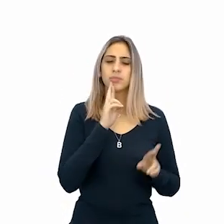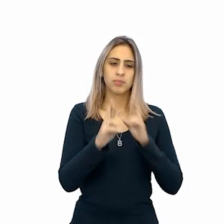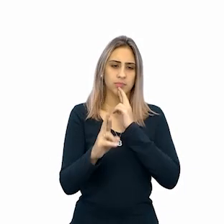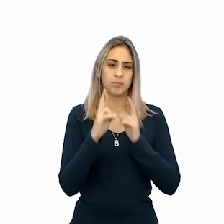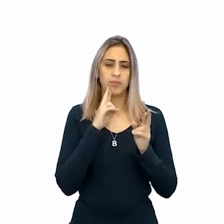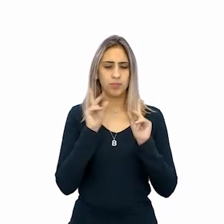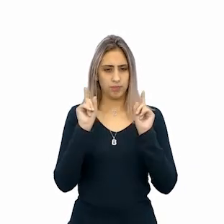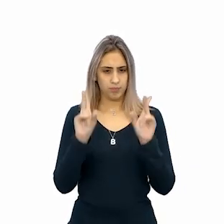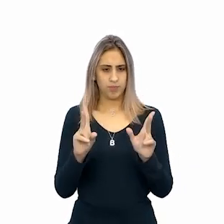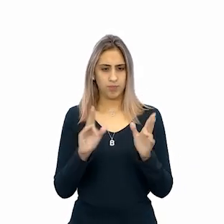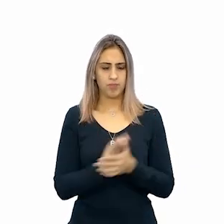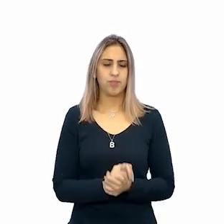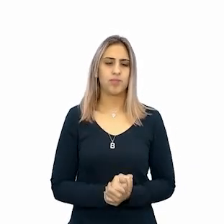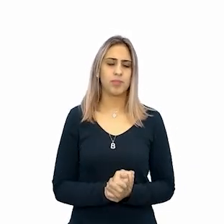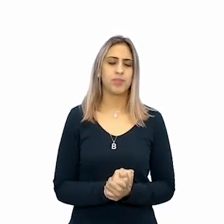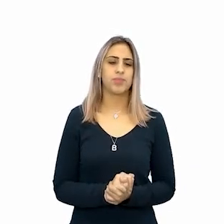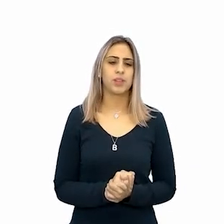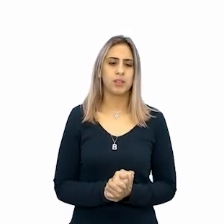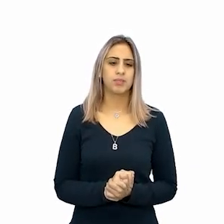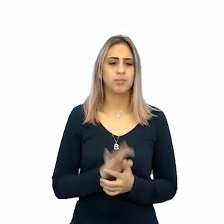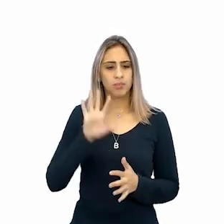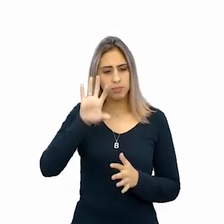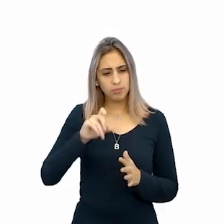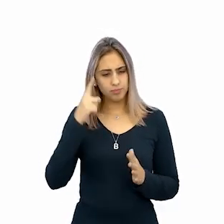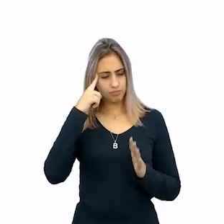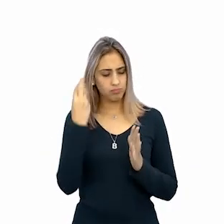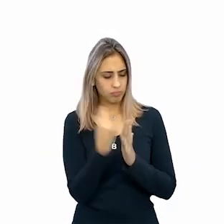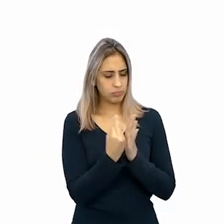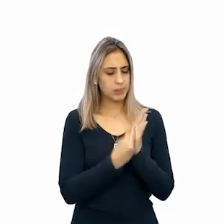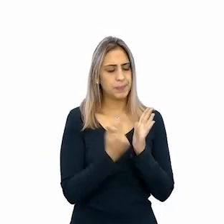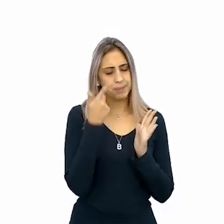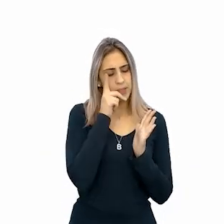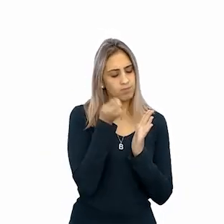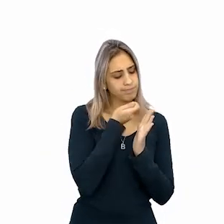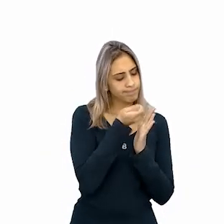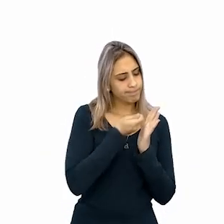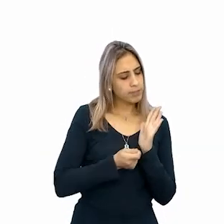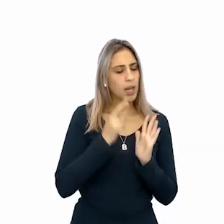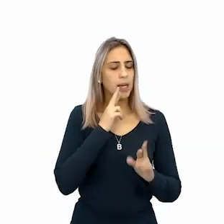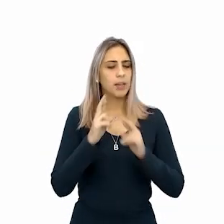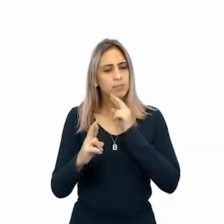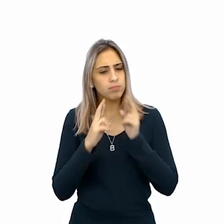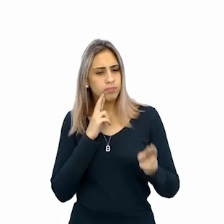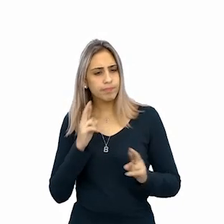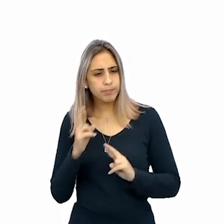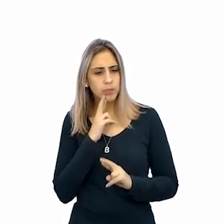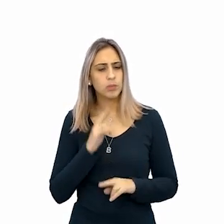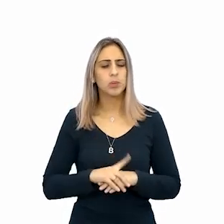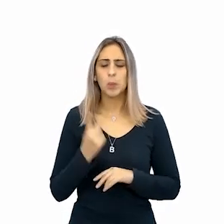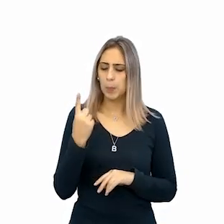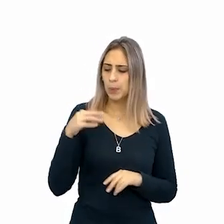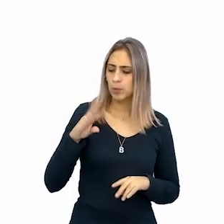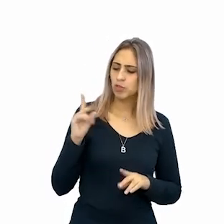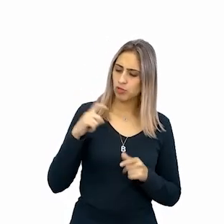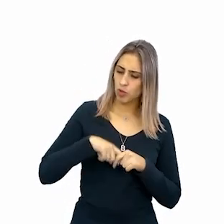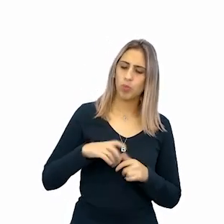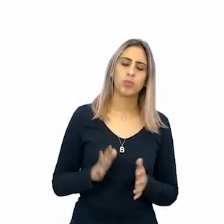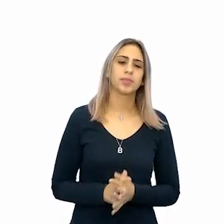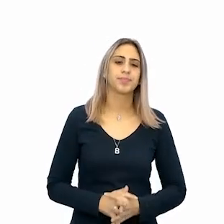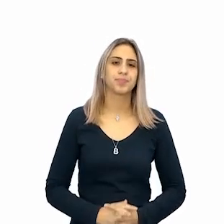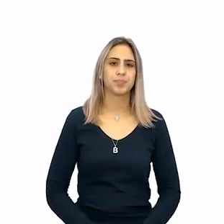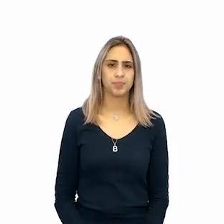responder, tá? Sendo assim, peguem seus cadernos para tomar nota das respostas e daqui a 1 minutinho a gente volta.